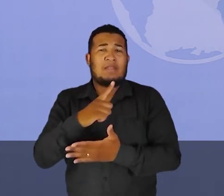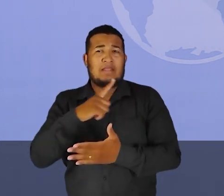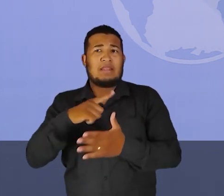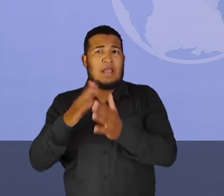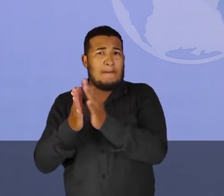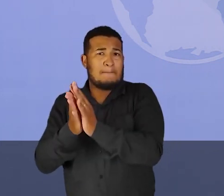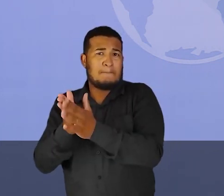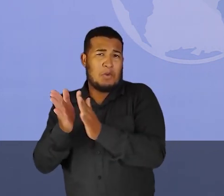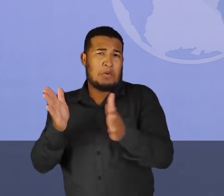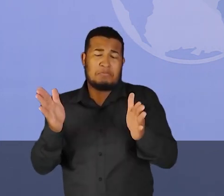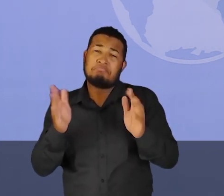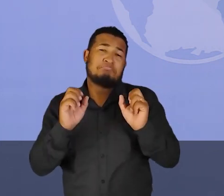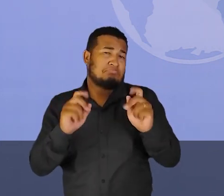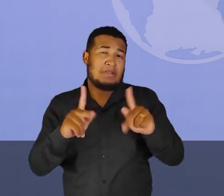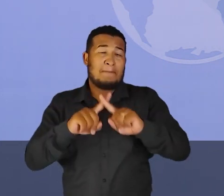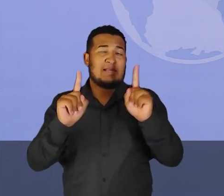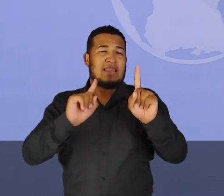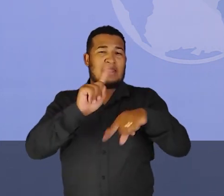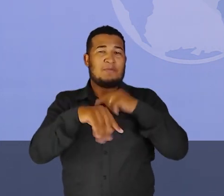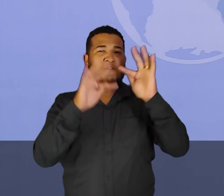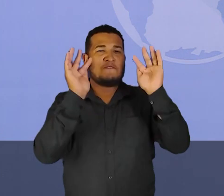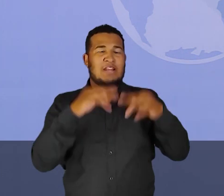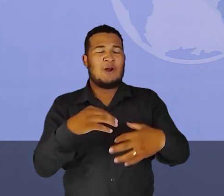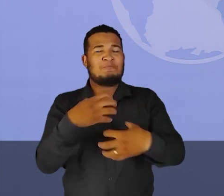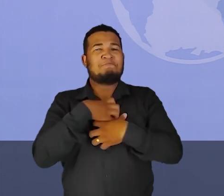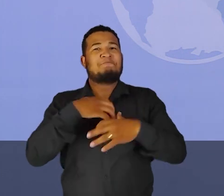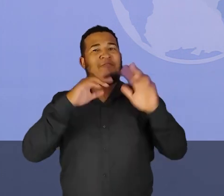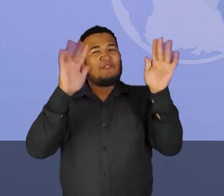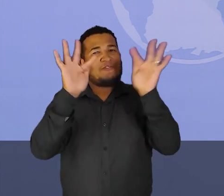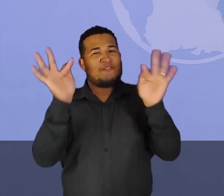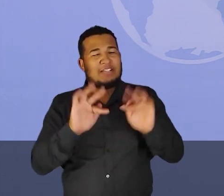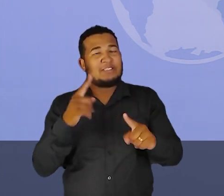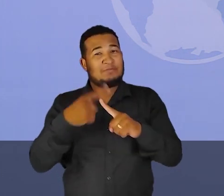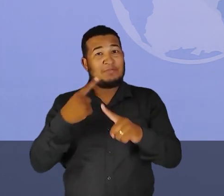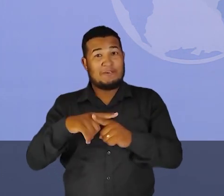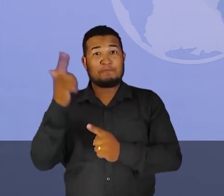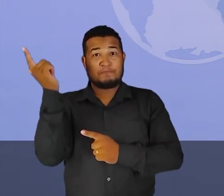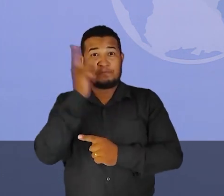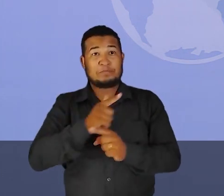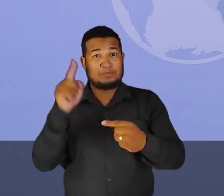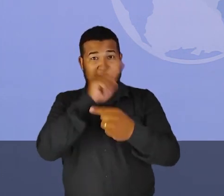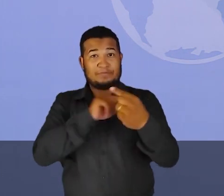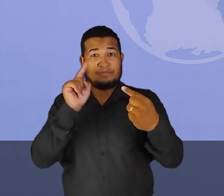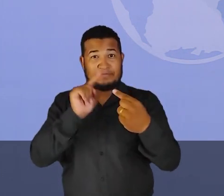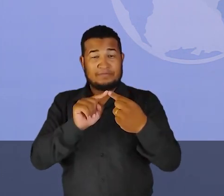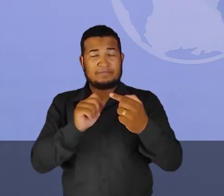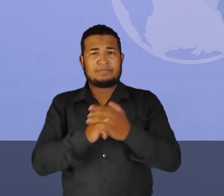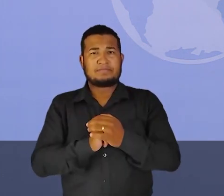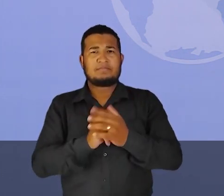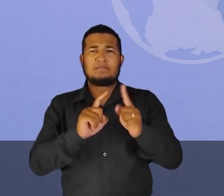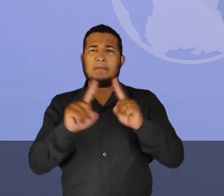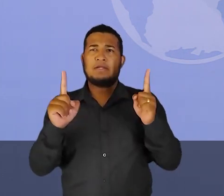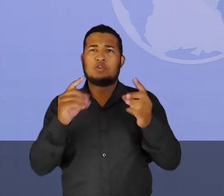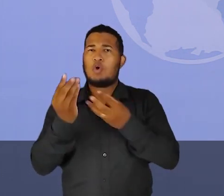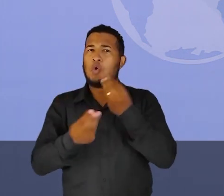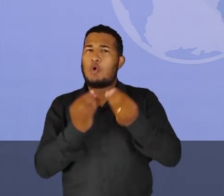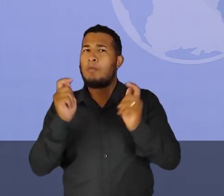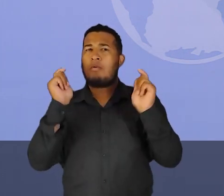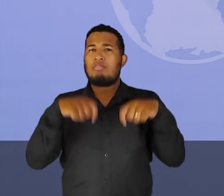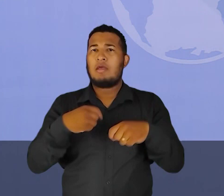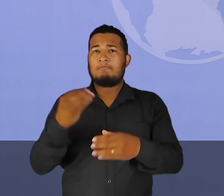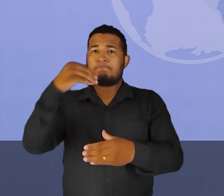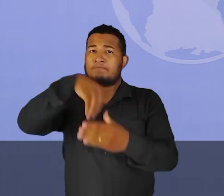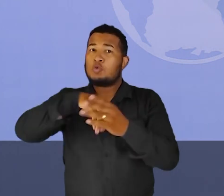durante esse processo, mas ao final dele a gente fica feliz por ter conseguido alcançar a nossa meta. Mas como nós podemos vivenciar isso